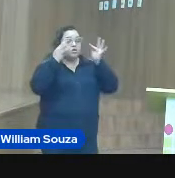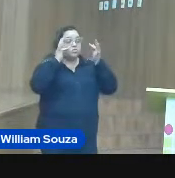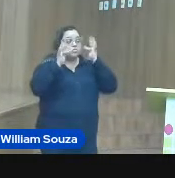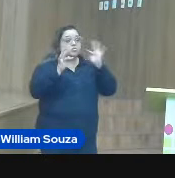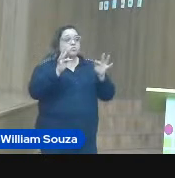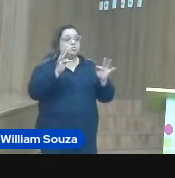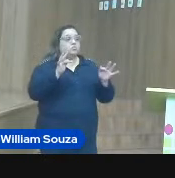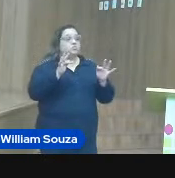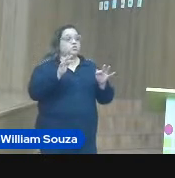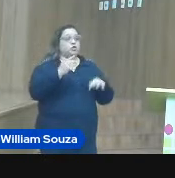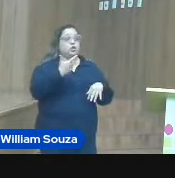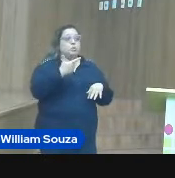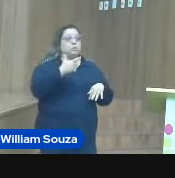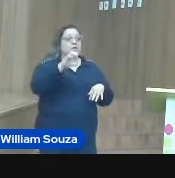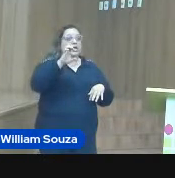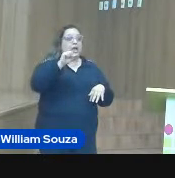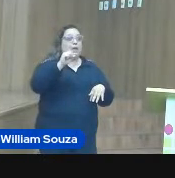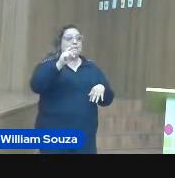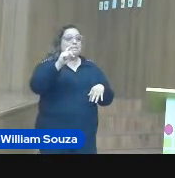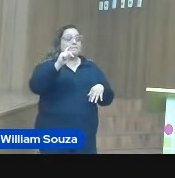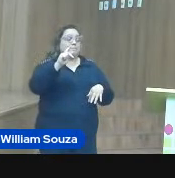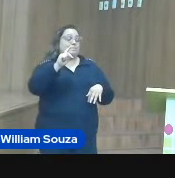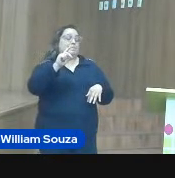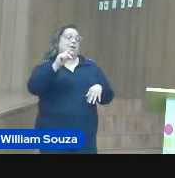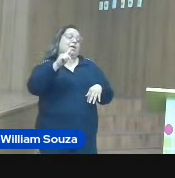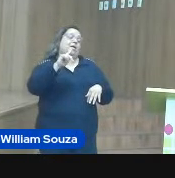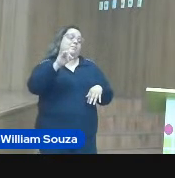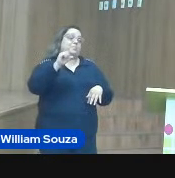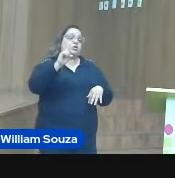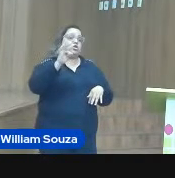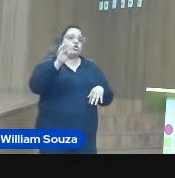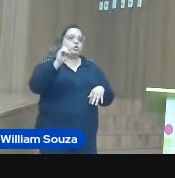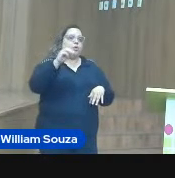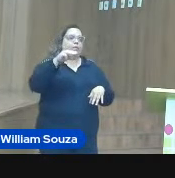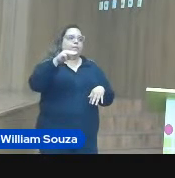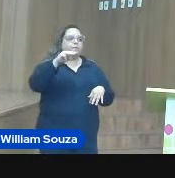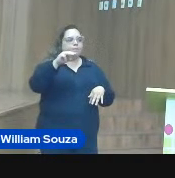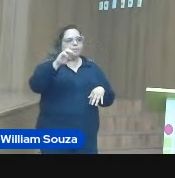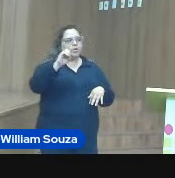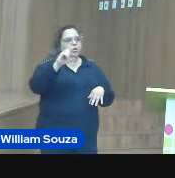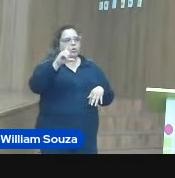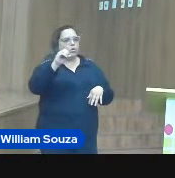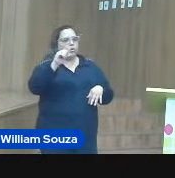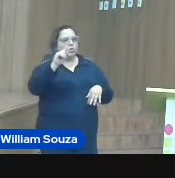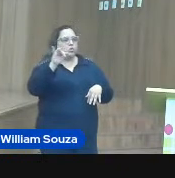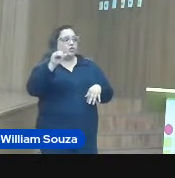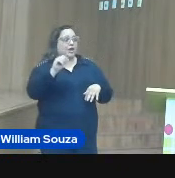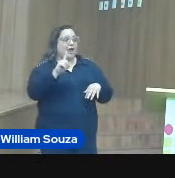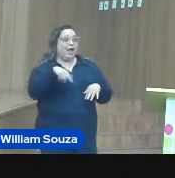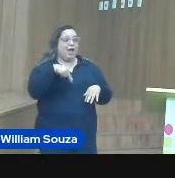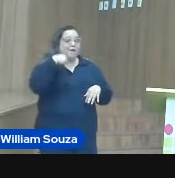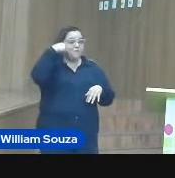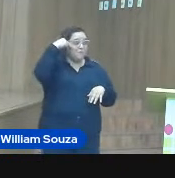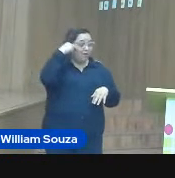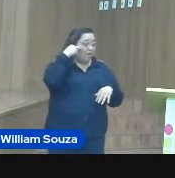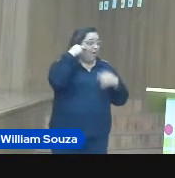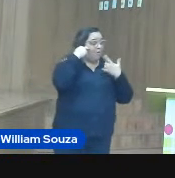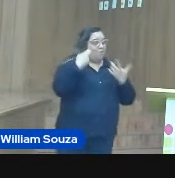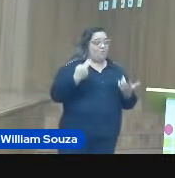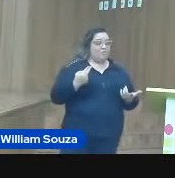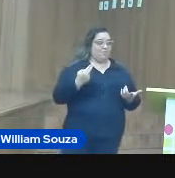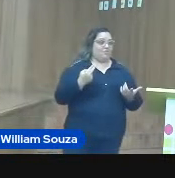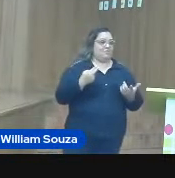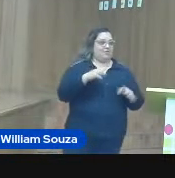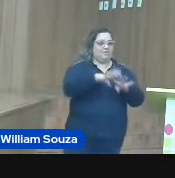tem. É um vexame. É como você querer falar que a matemática é um alvo de fé. Sabe? Eu